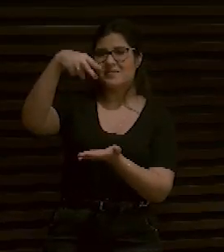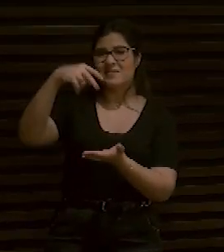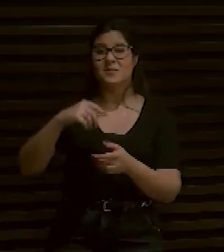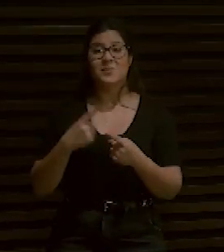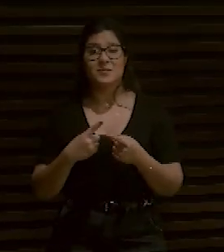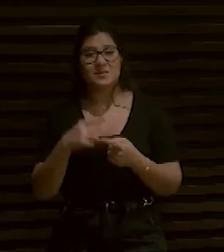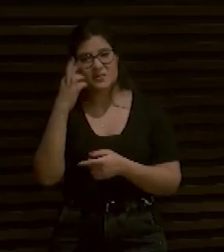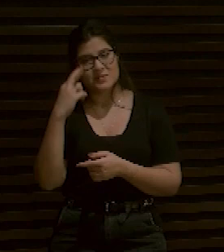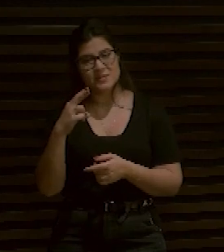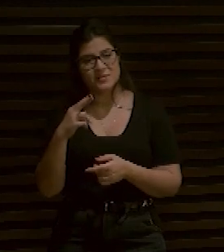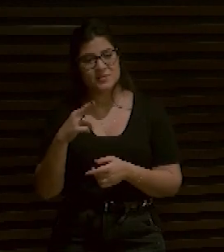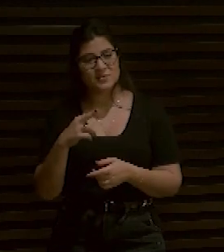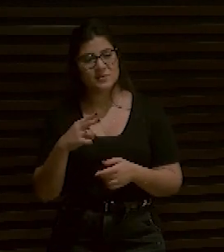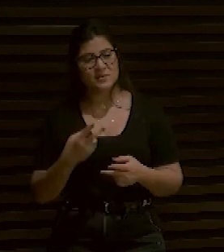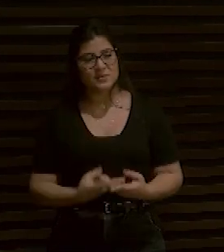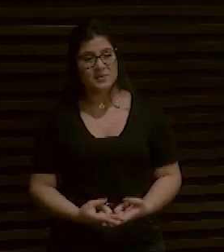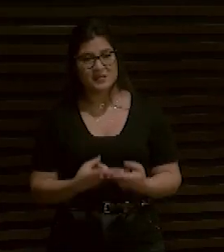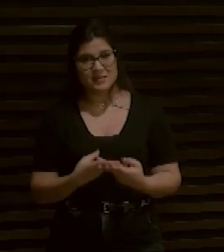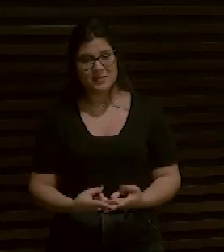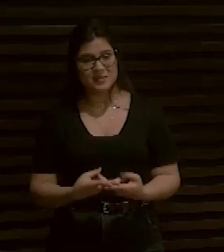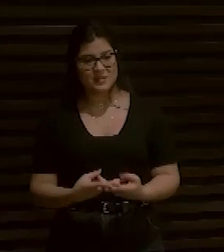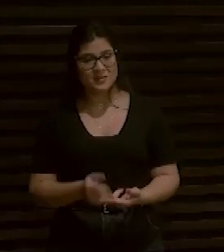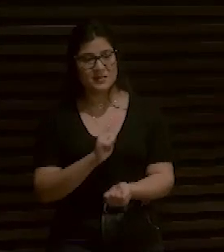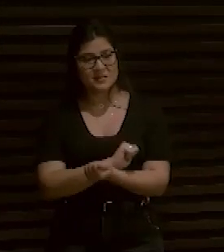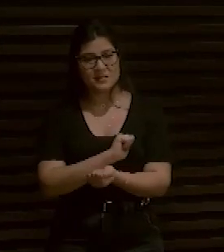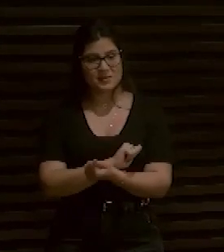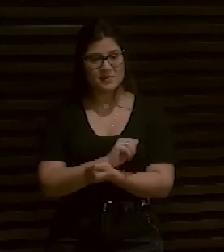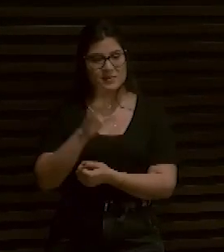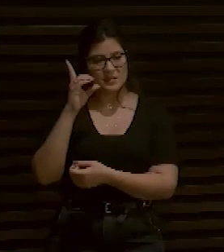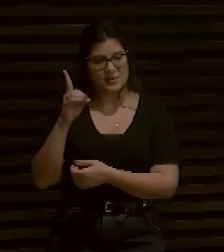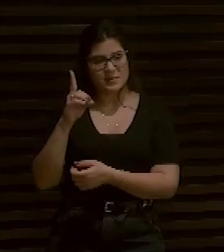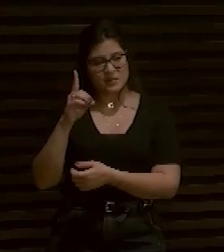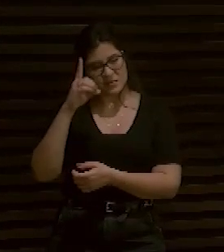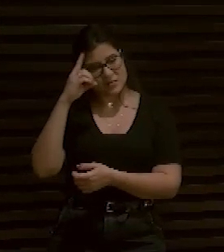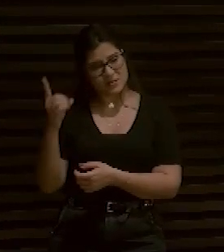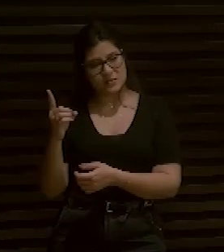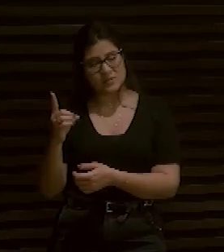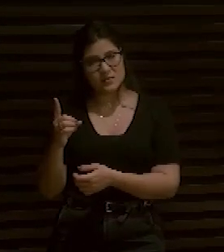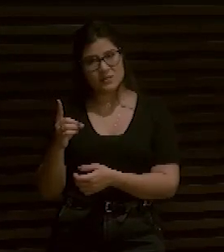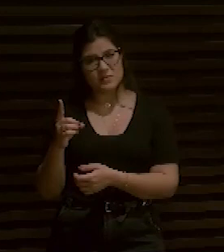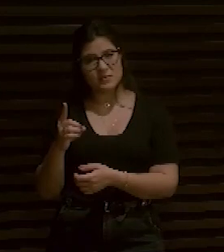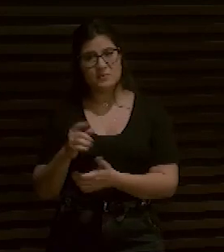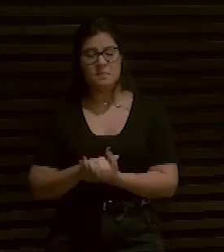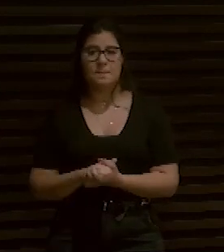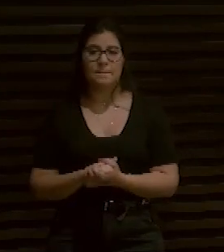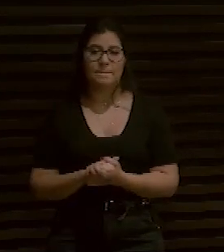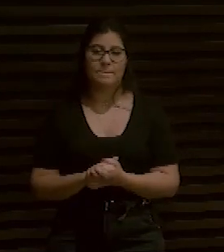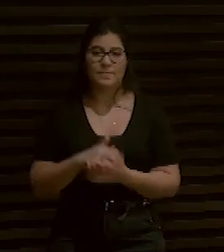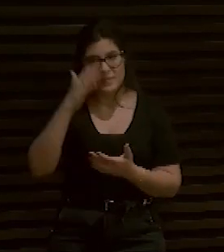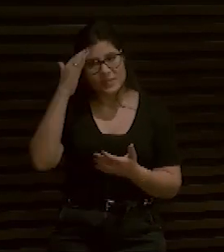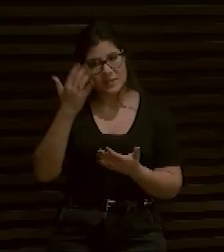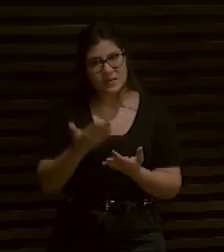o Senhor é longânimo e está esperando o dia que o último eleito dele escute essa mensagem, creia, confesse que Jesus é o Senhor. Quando isso acontecer, eu